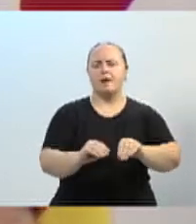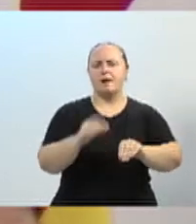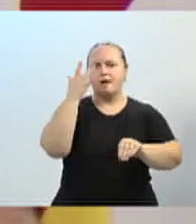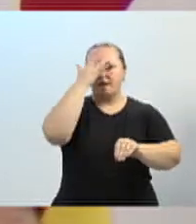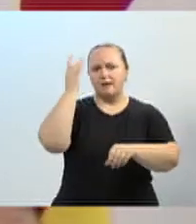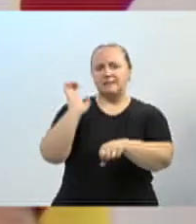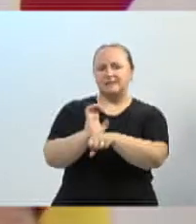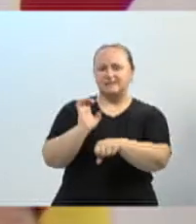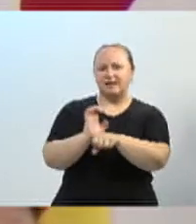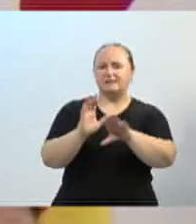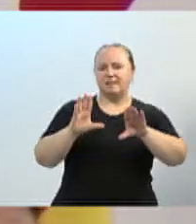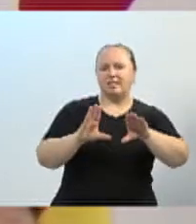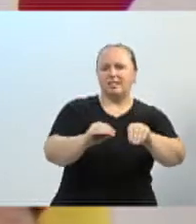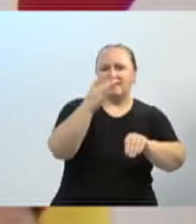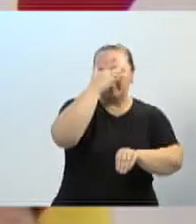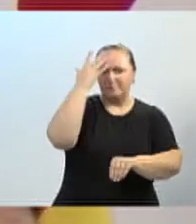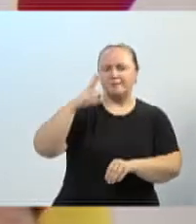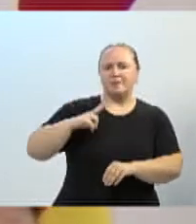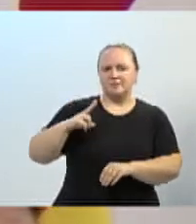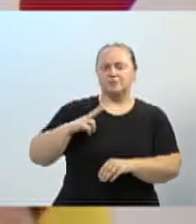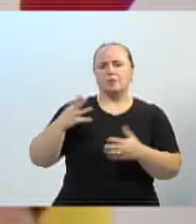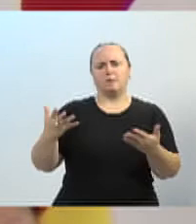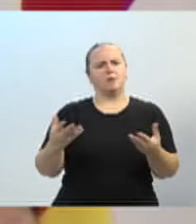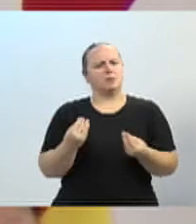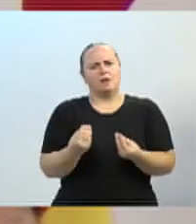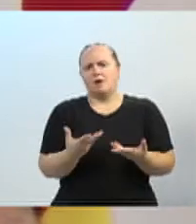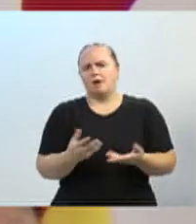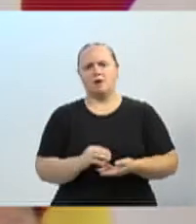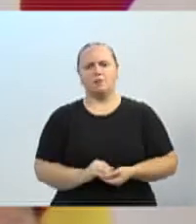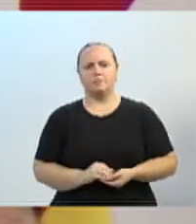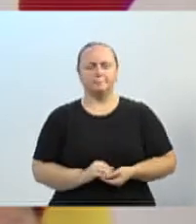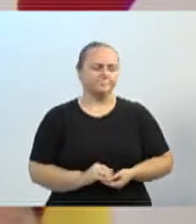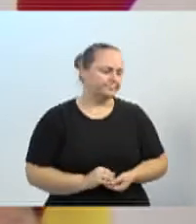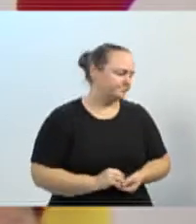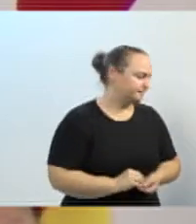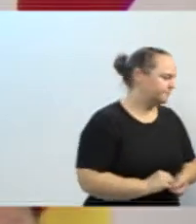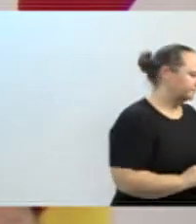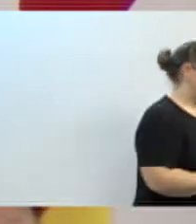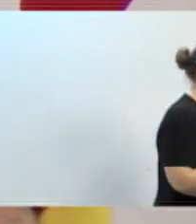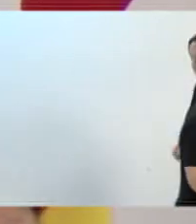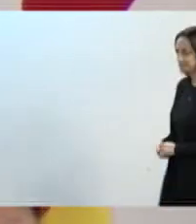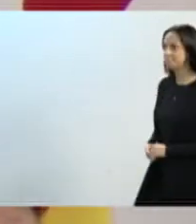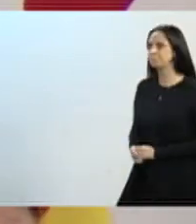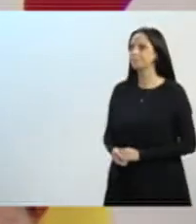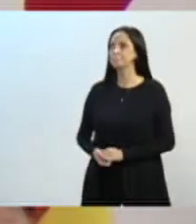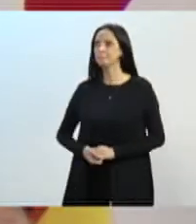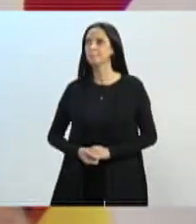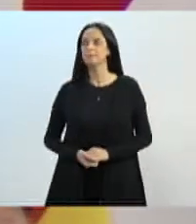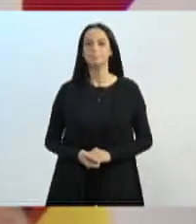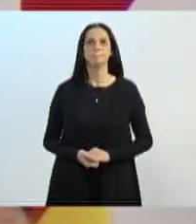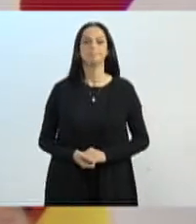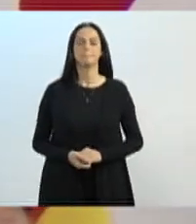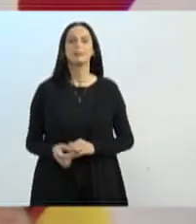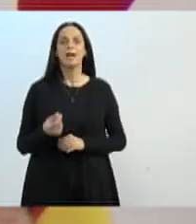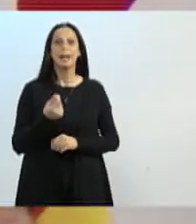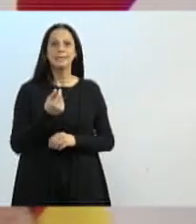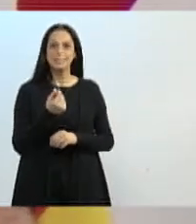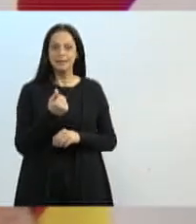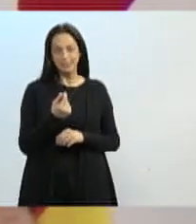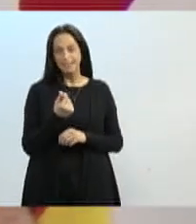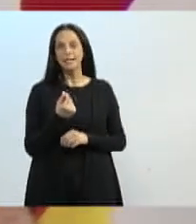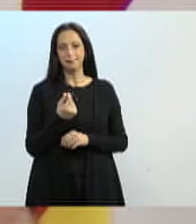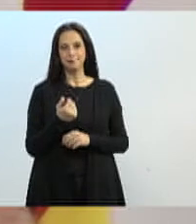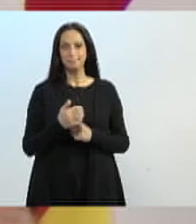particulares que se fomenta a economia. E não através da concessão de subsídios de crédito, vereador Marcos da